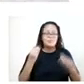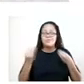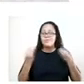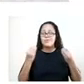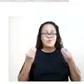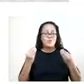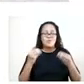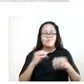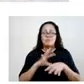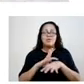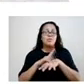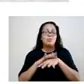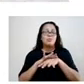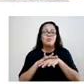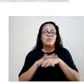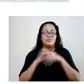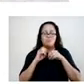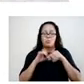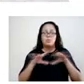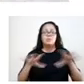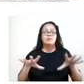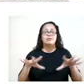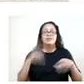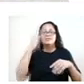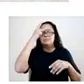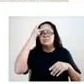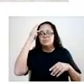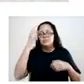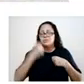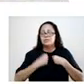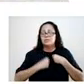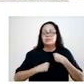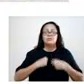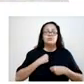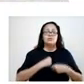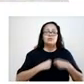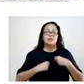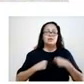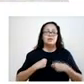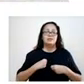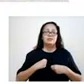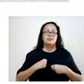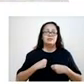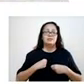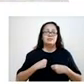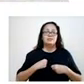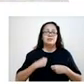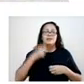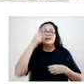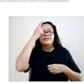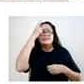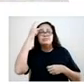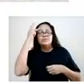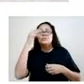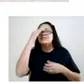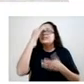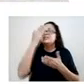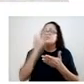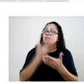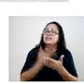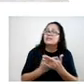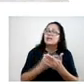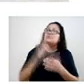época. Então as pessoas ficaram angustiadas e também levou parte da população a acreditar que